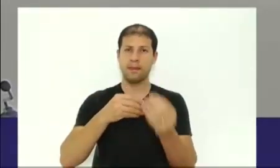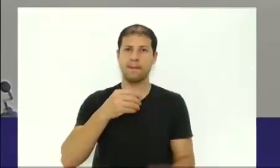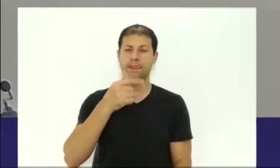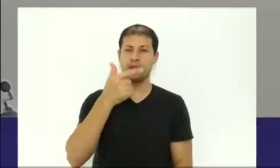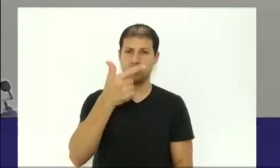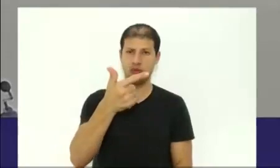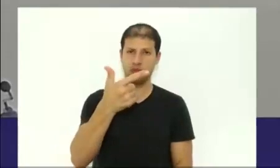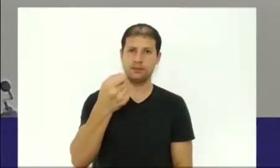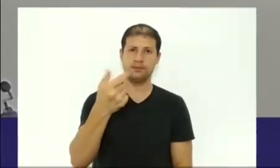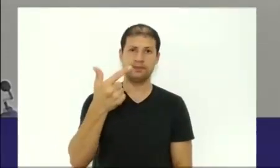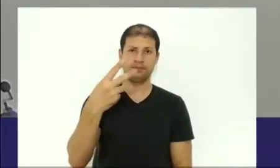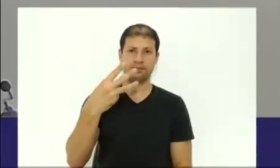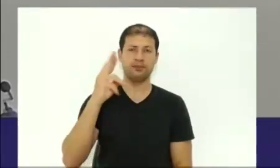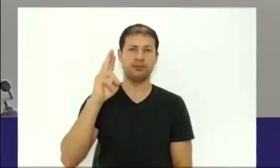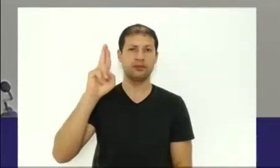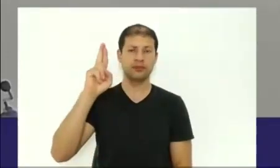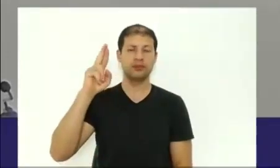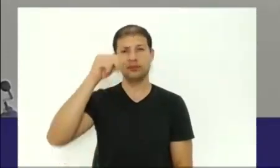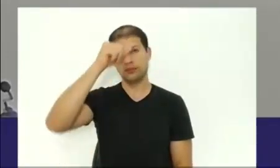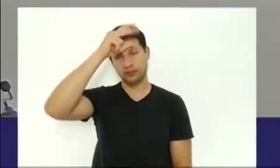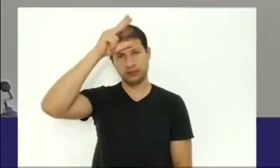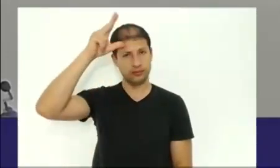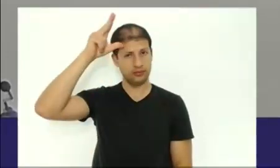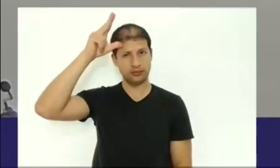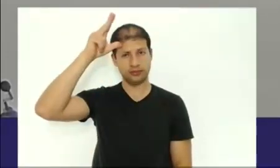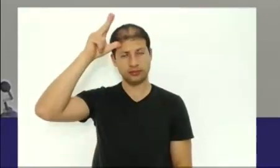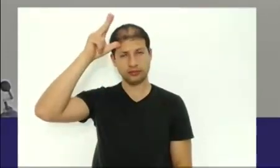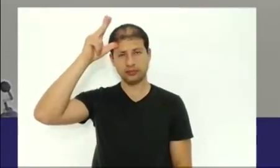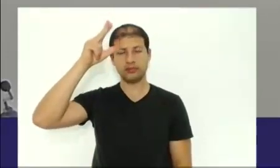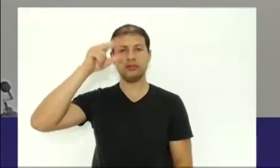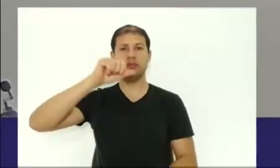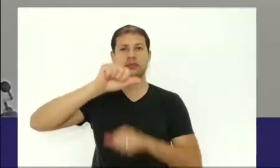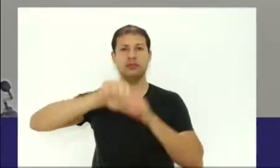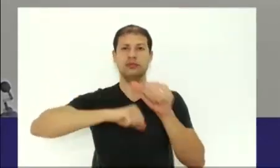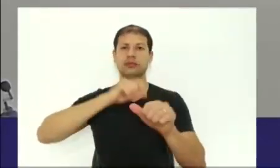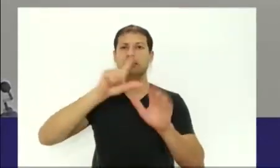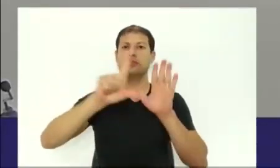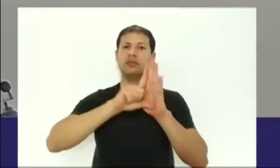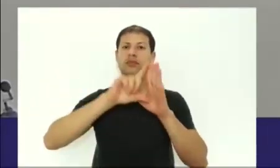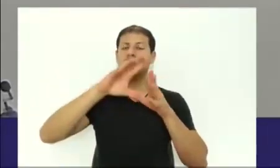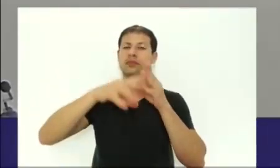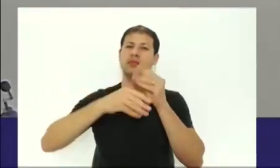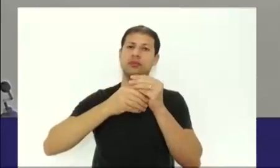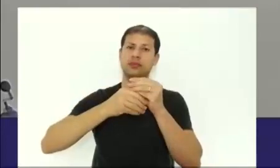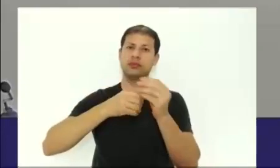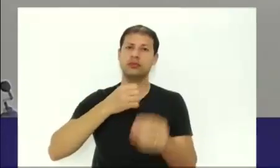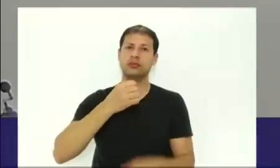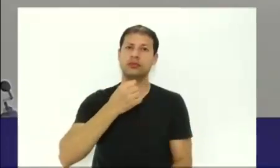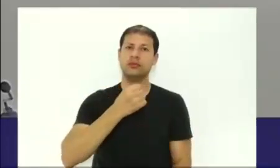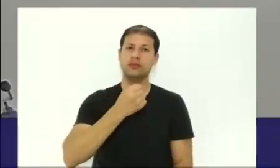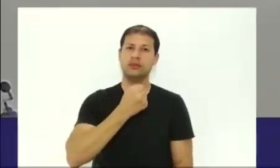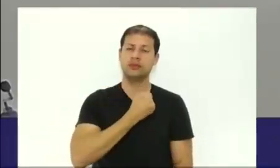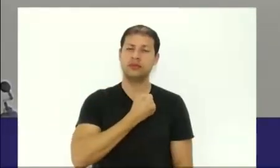2/2023, de iniciativa do prefeito, que altera a Lei Complementar